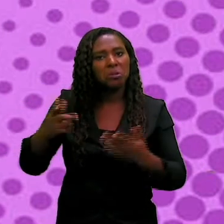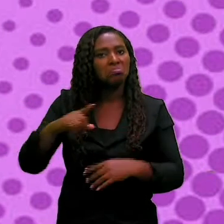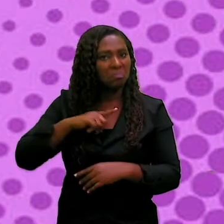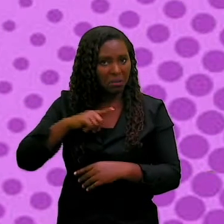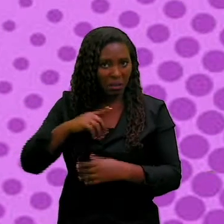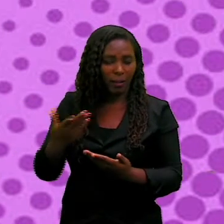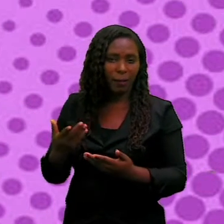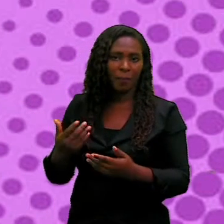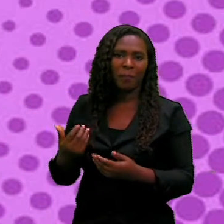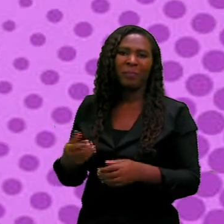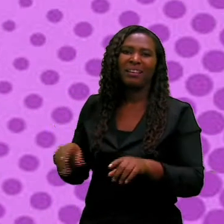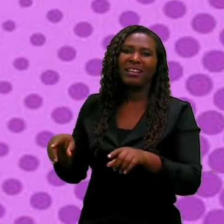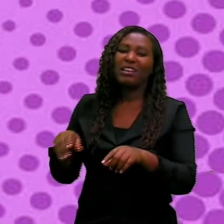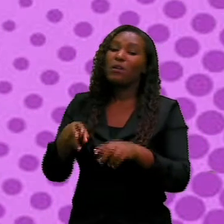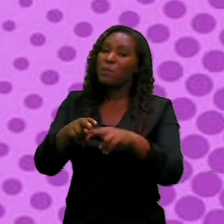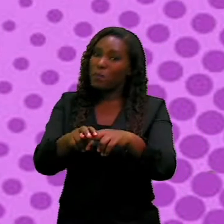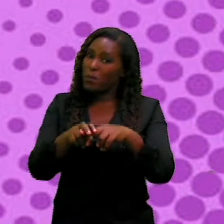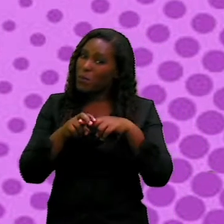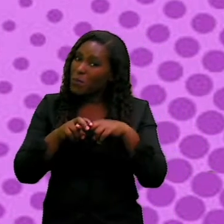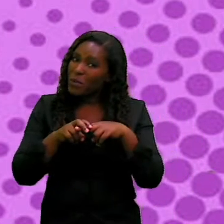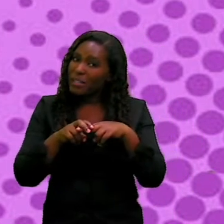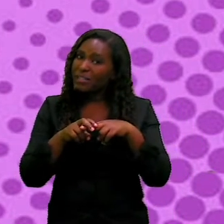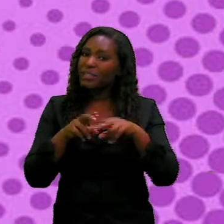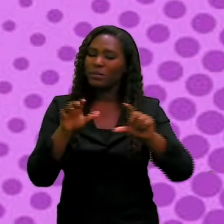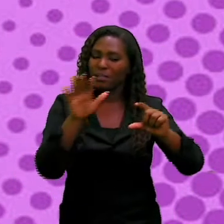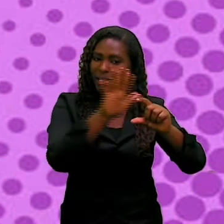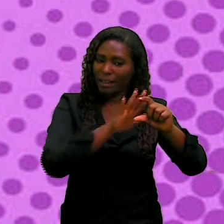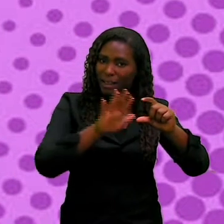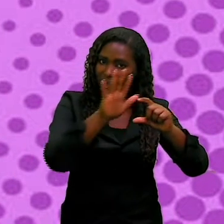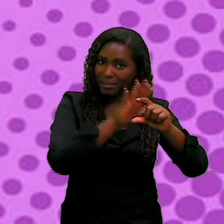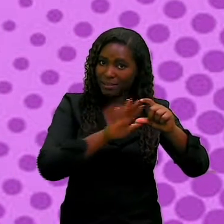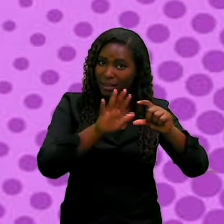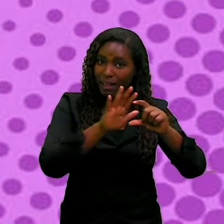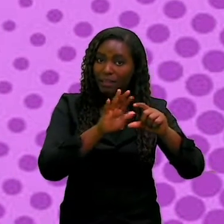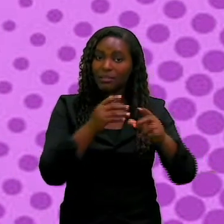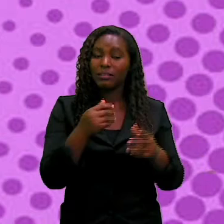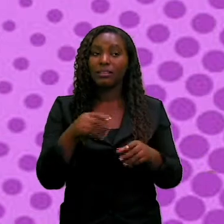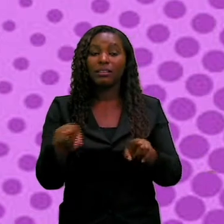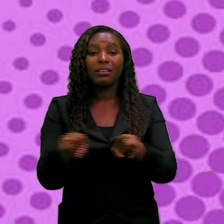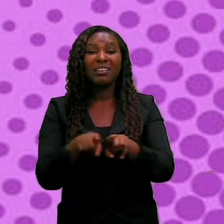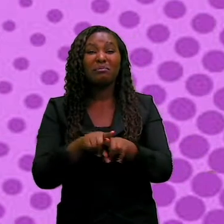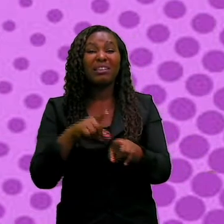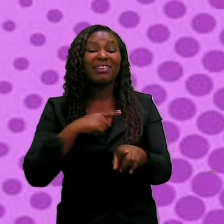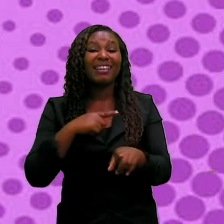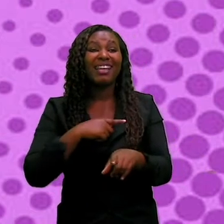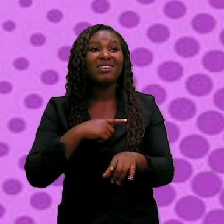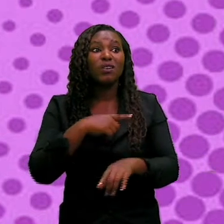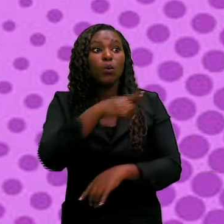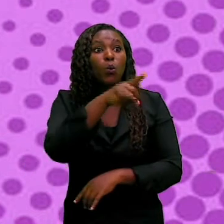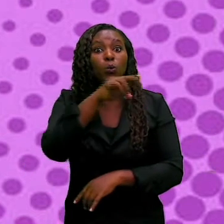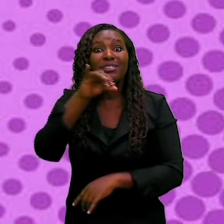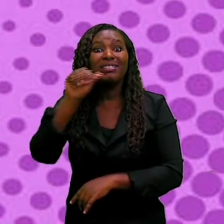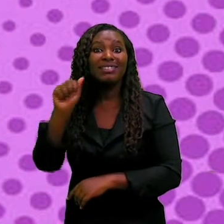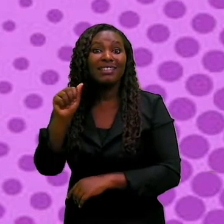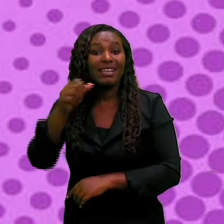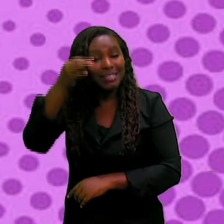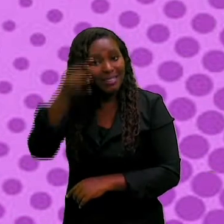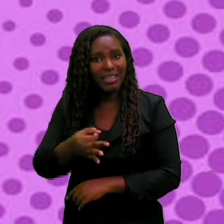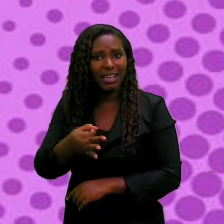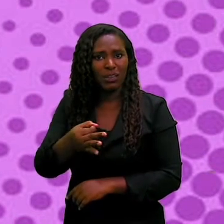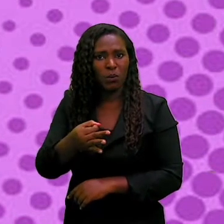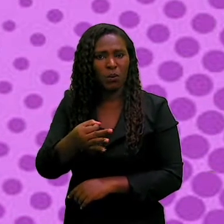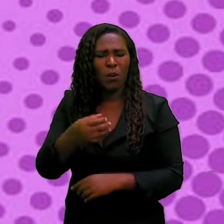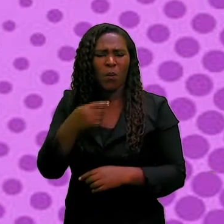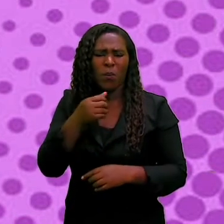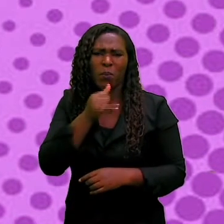já está embolando a língua, hein? Podem ficar o quê? Datadas. Ou seja, podem perder o seu objetivo por